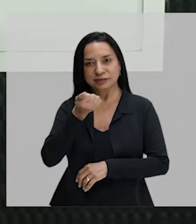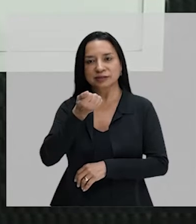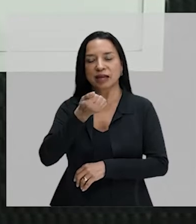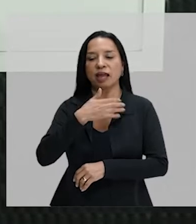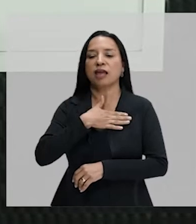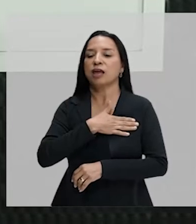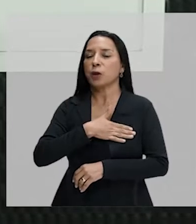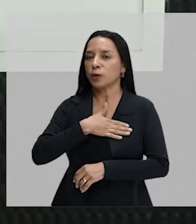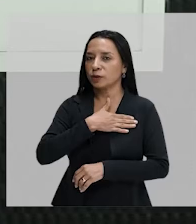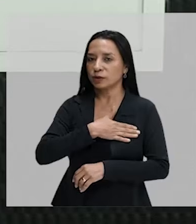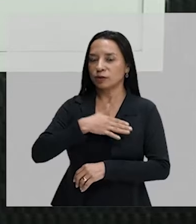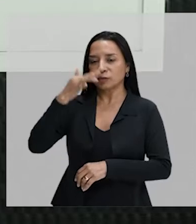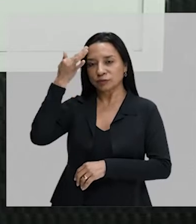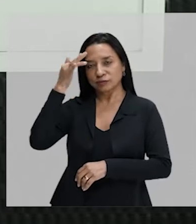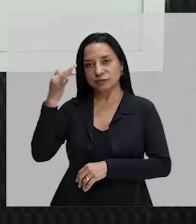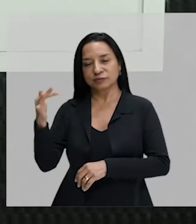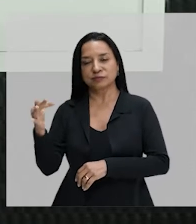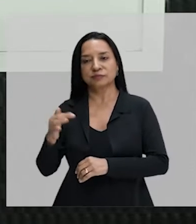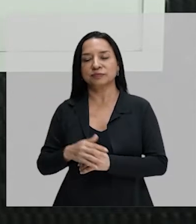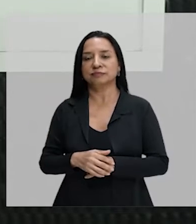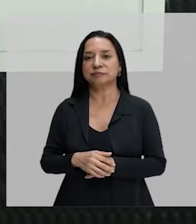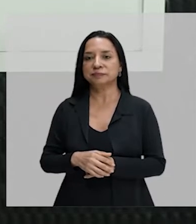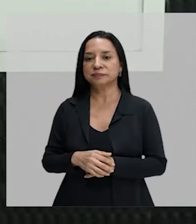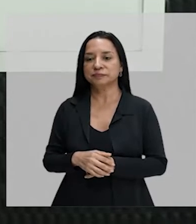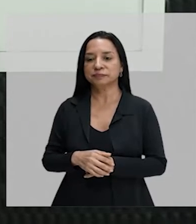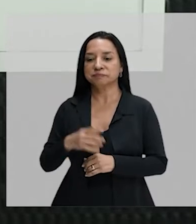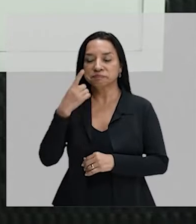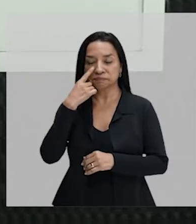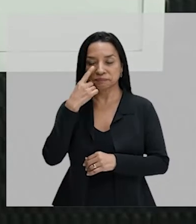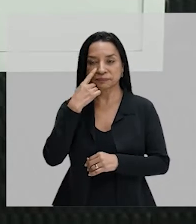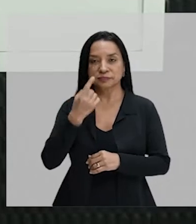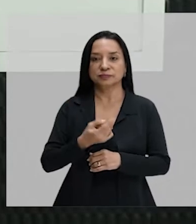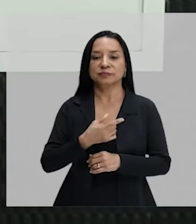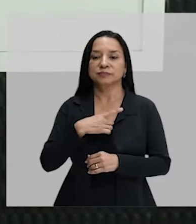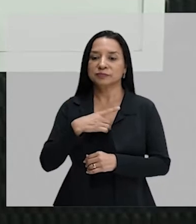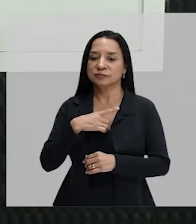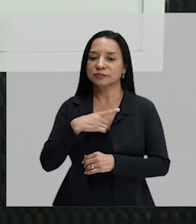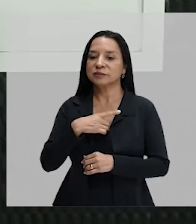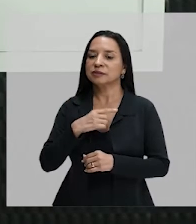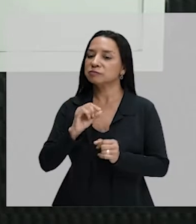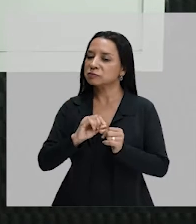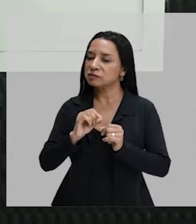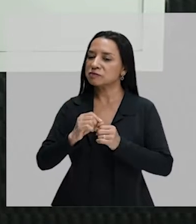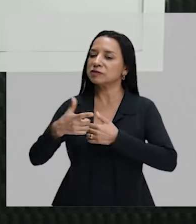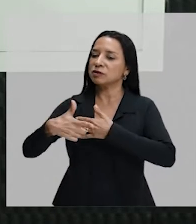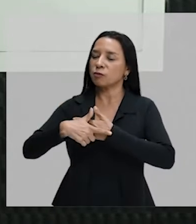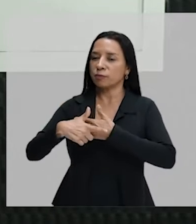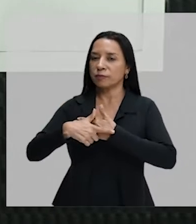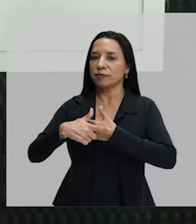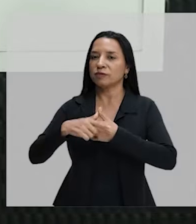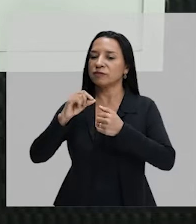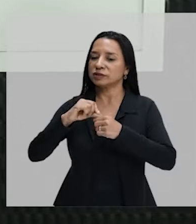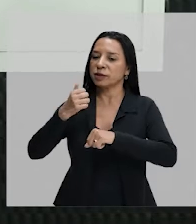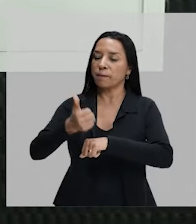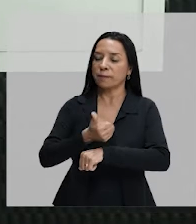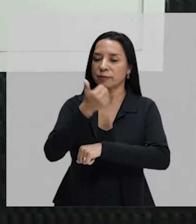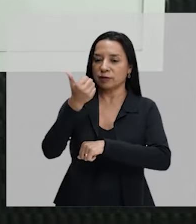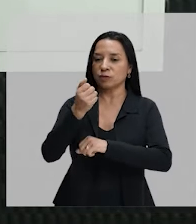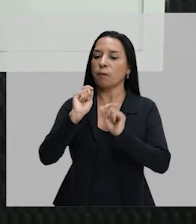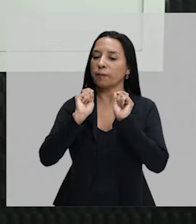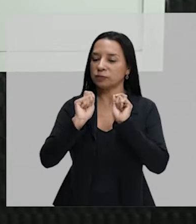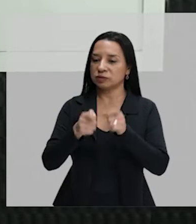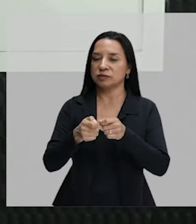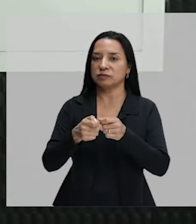tentando jogar essa aí para ver se cola também, né? Mas veja só, nós temos de cumprir este papel, então vamos fazer da melhor maneira possível, tá?